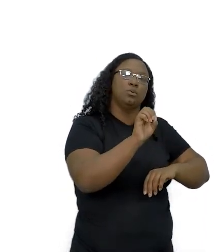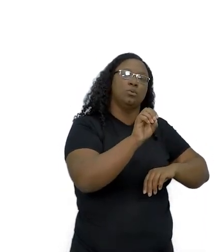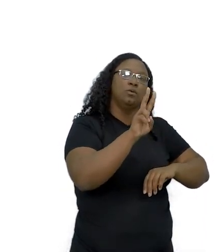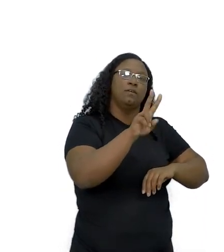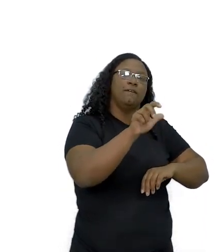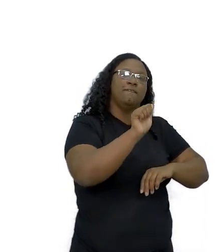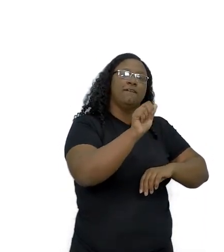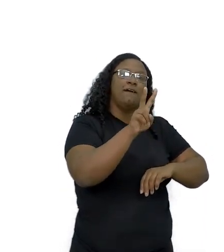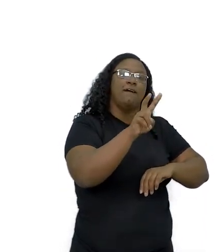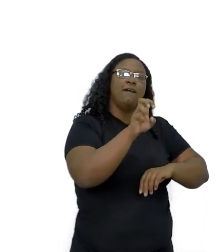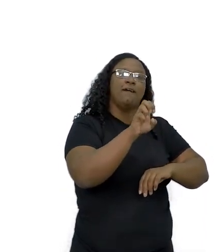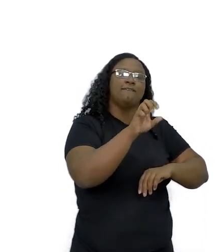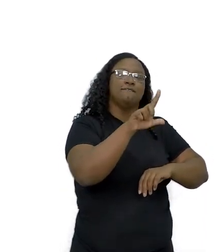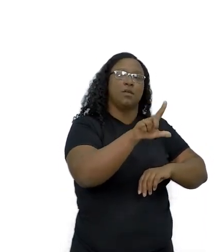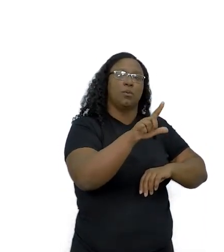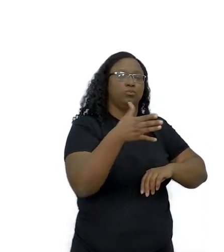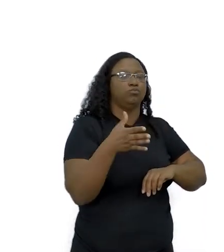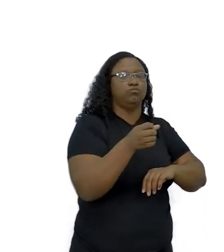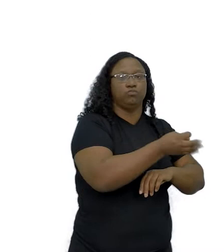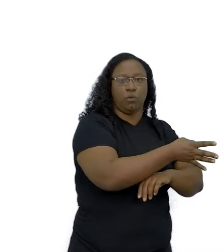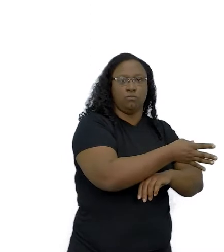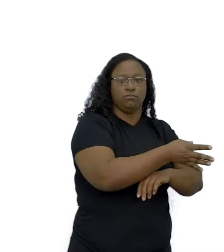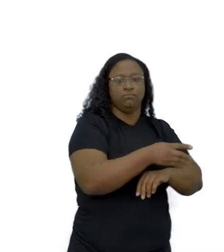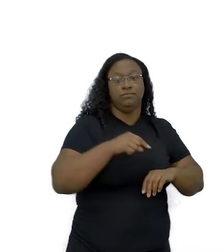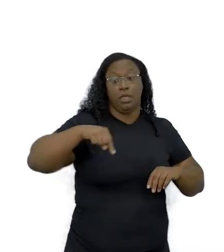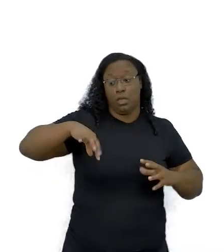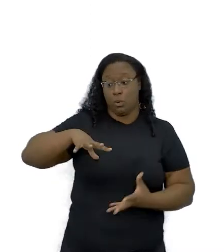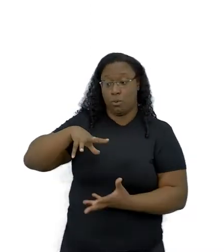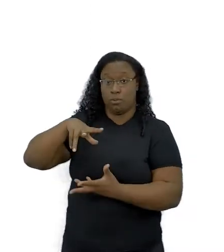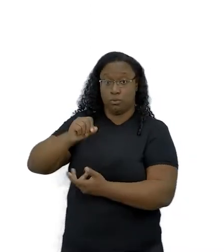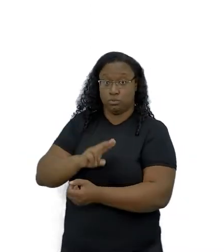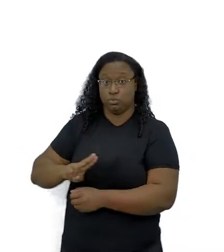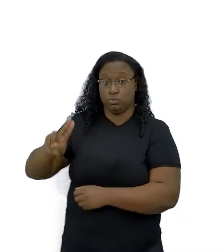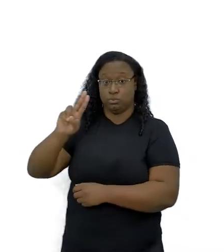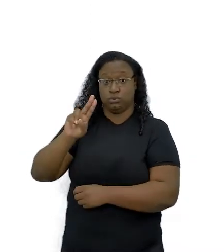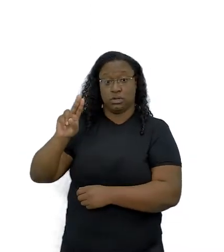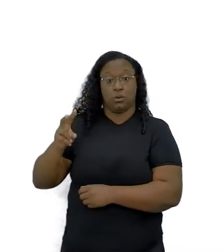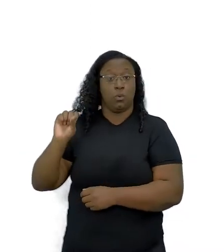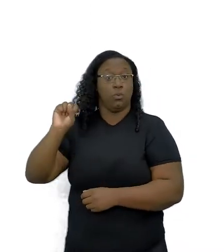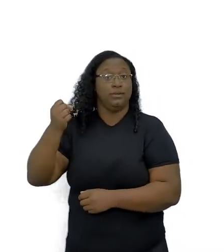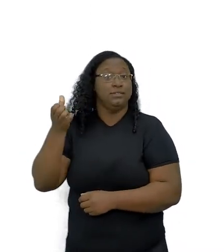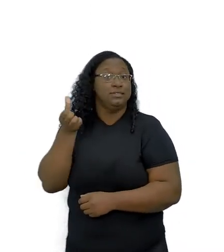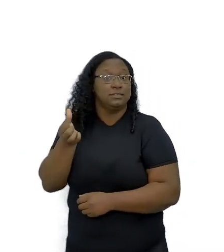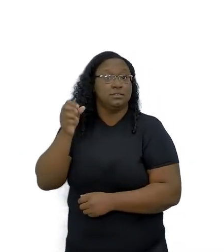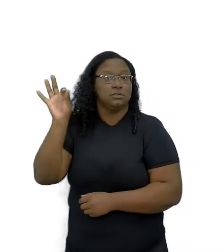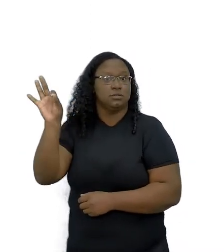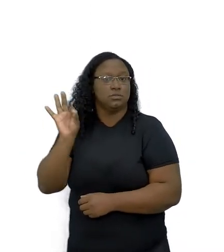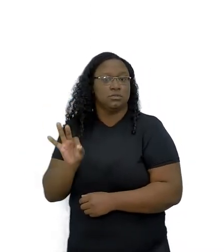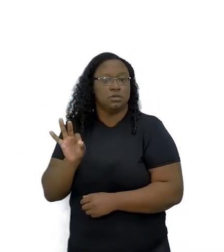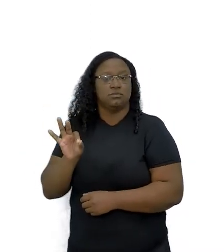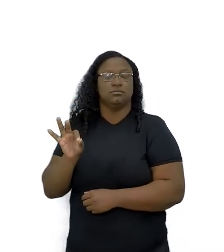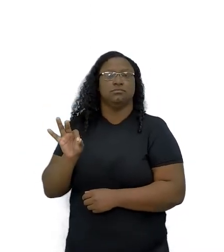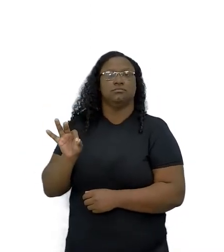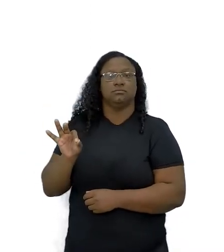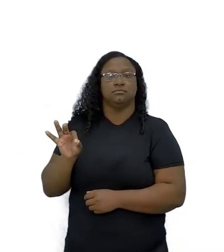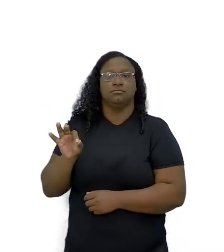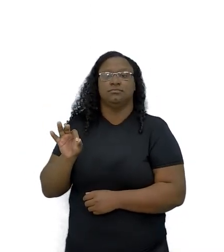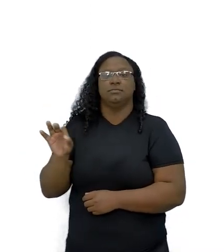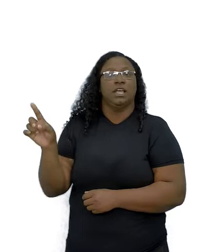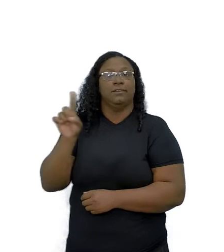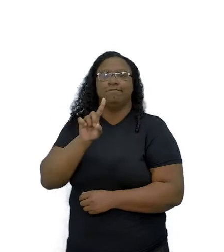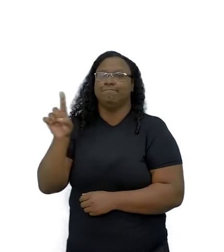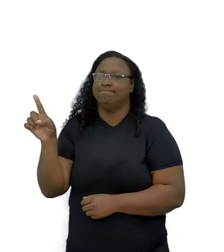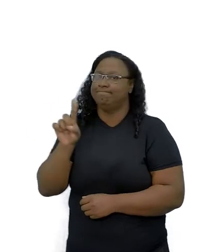né? Enquanto que o mundo, ó, usa 86% desses recursos que o mundo inteiro usa, ele é não